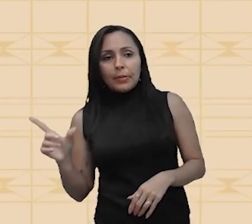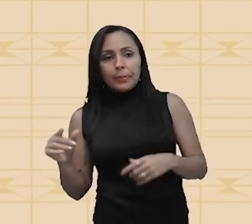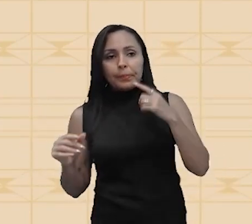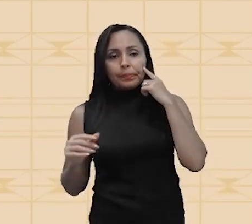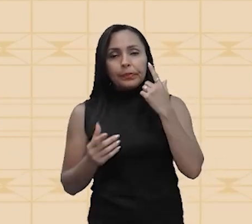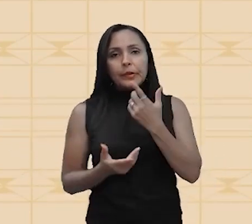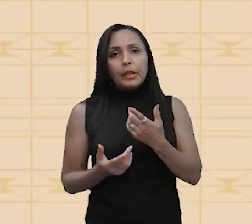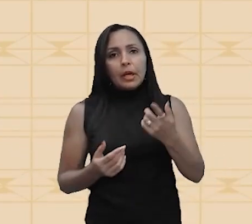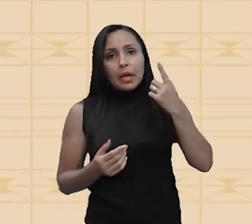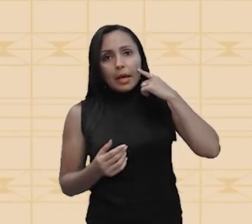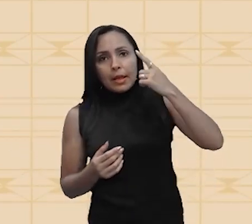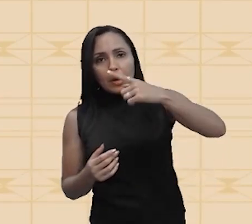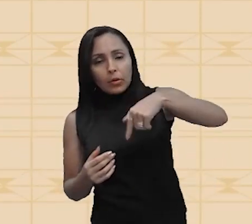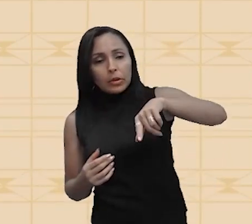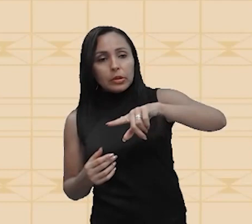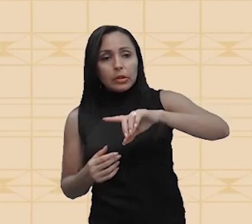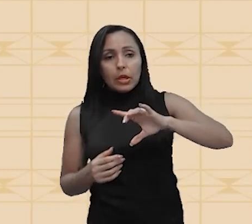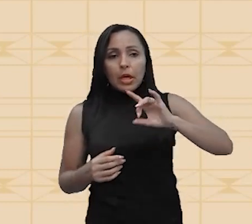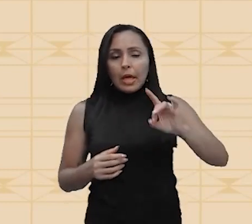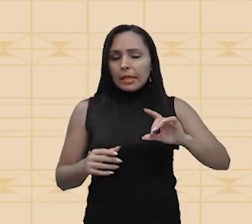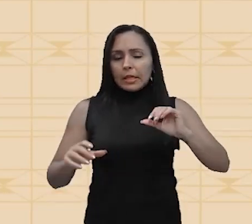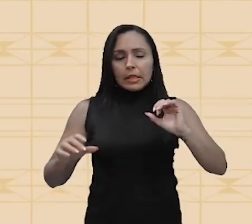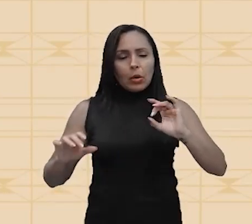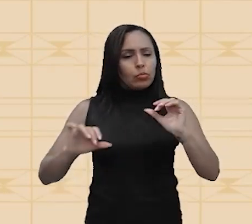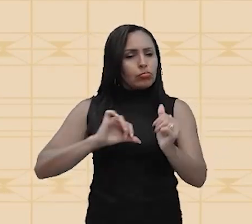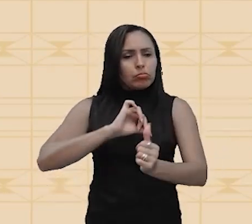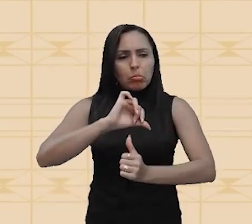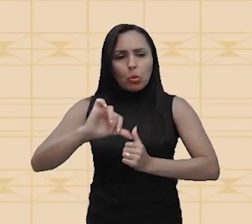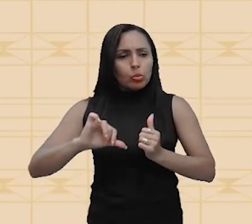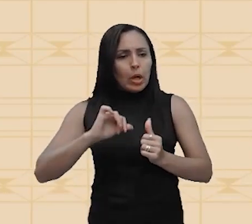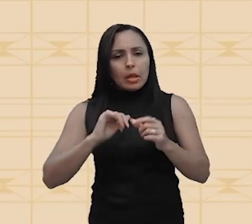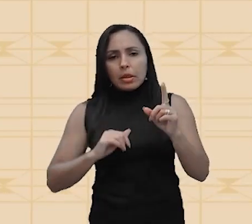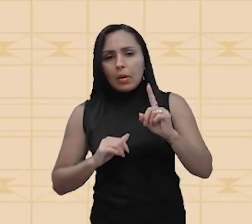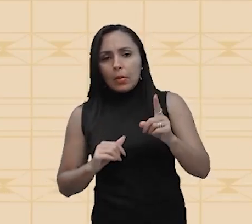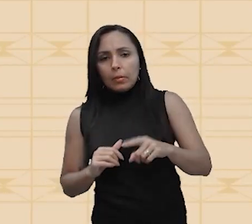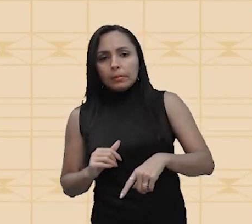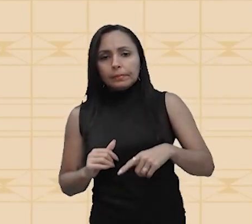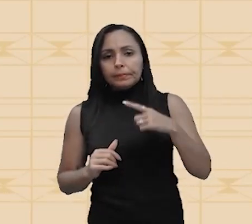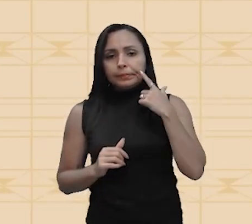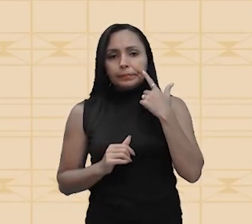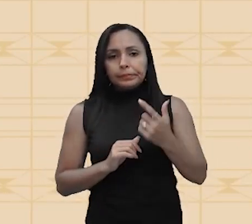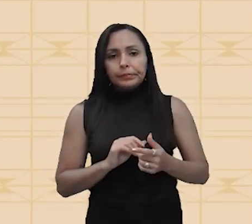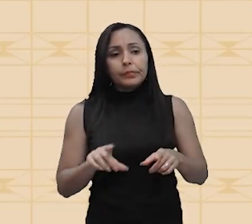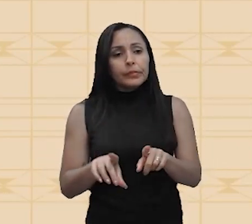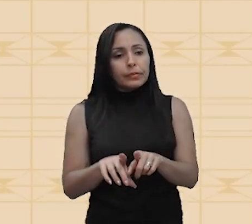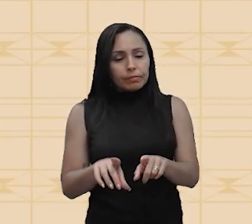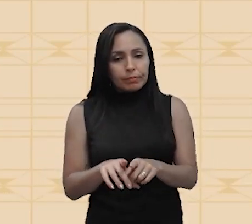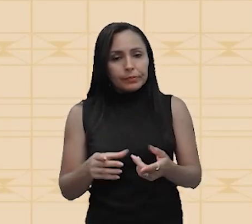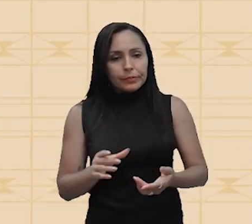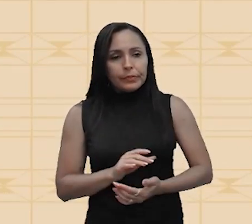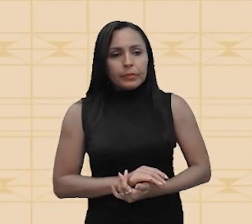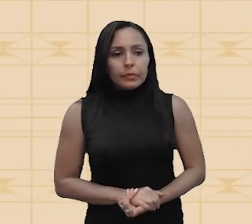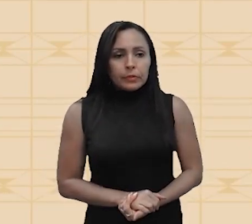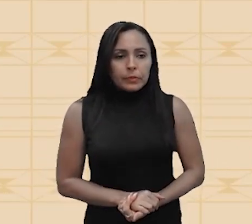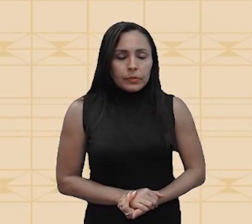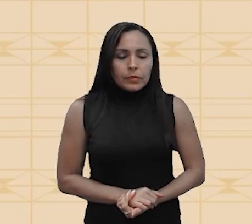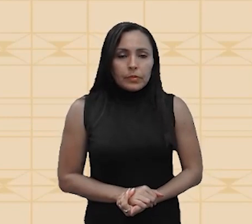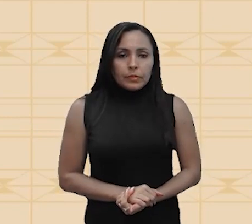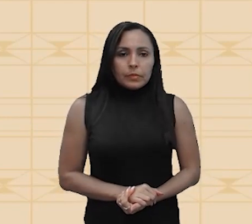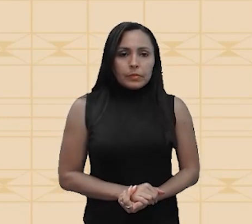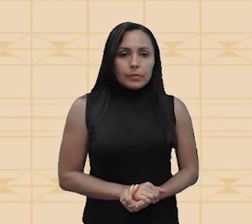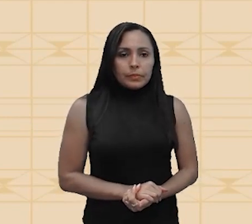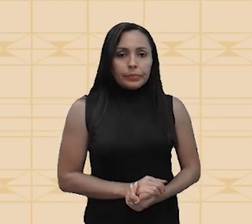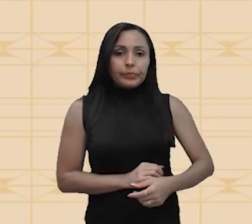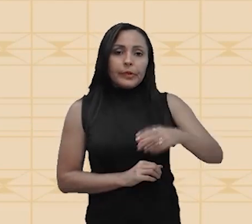na corda fina não sofre inversão de fase e na reflexão na corda grossa também não sofre inversão de fase. Lembrando que